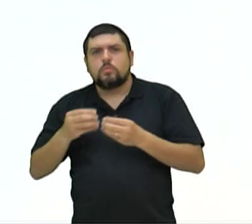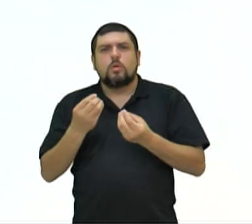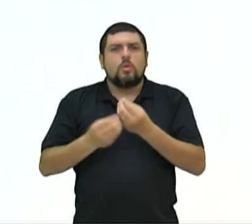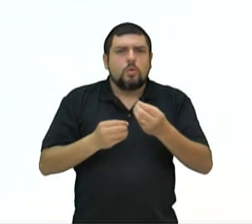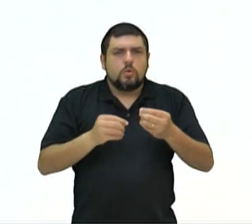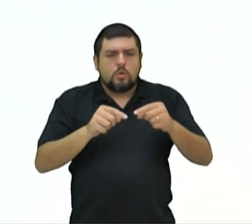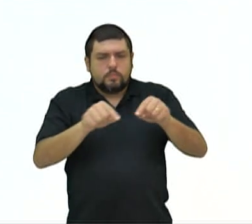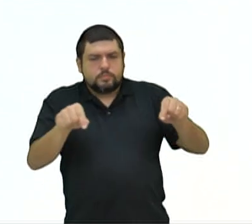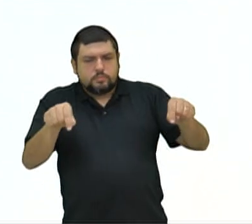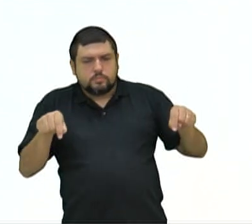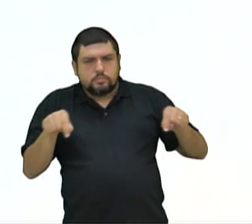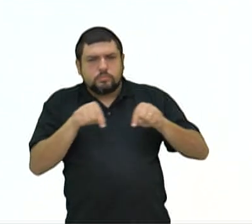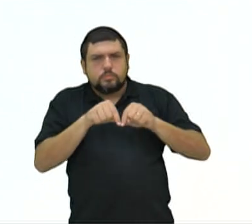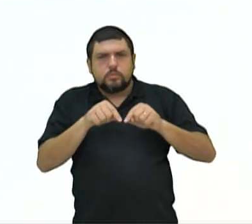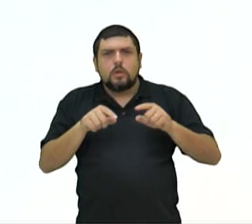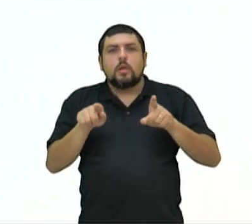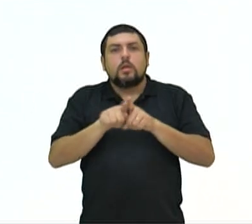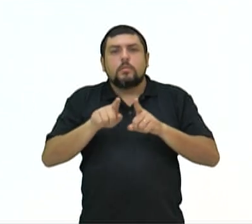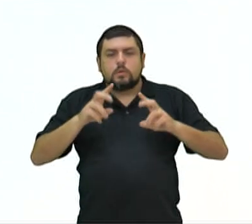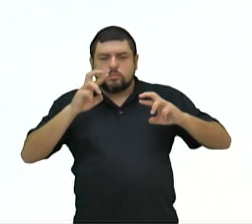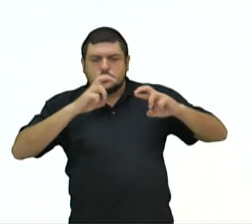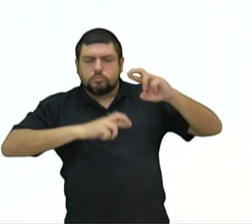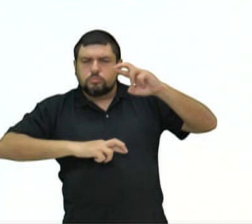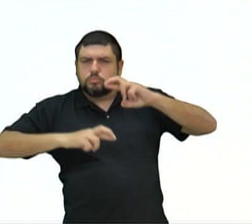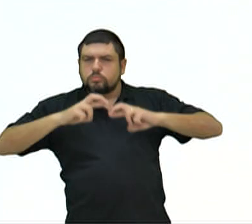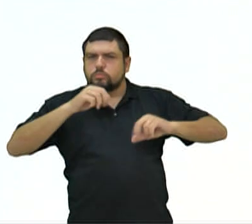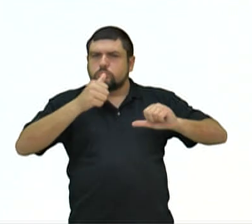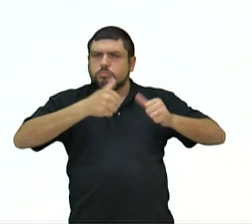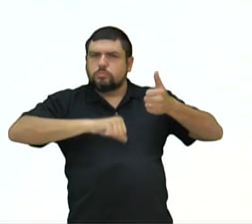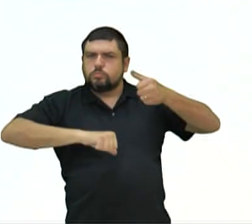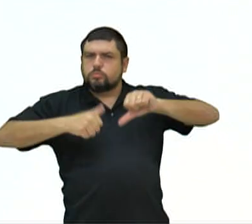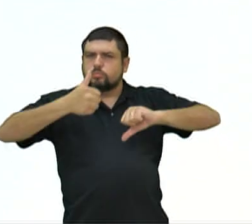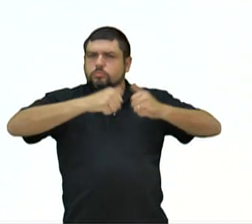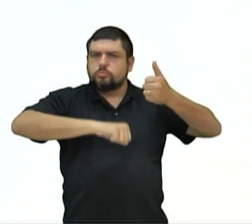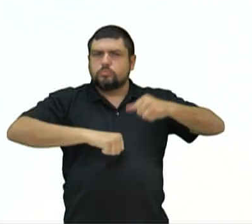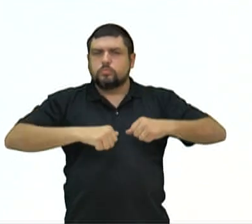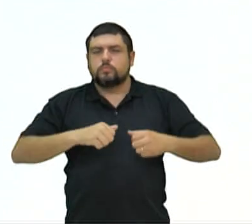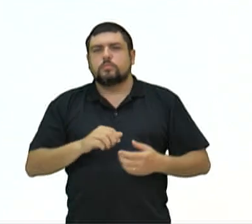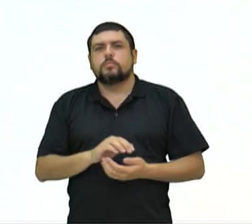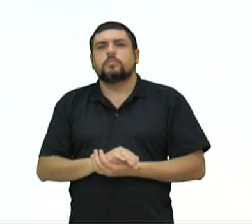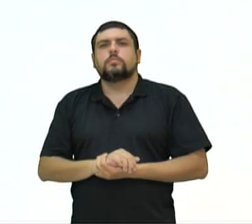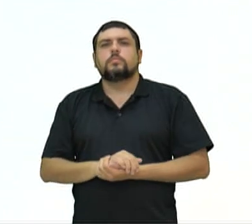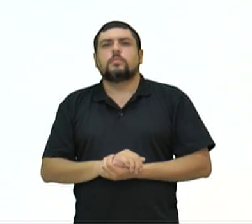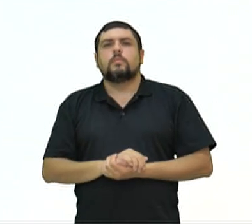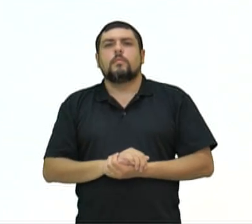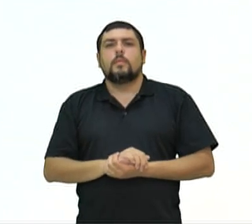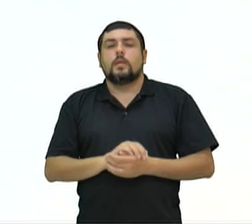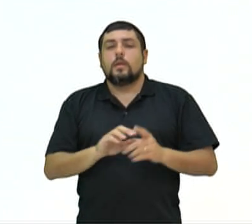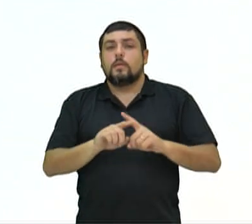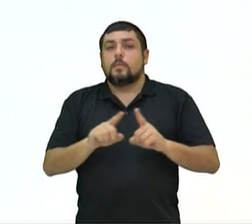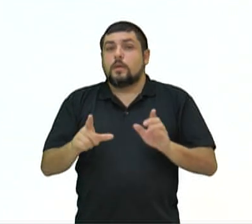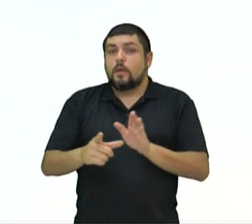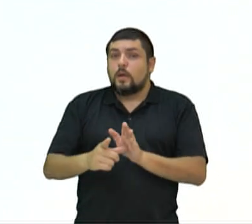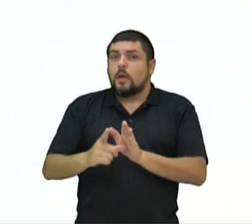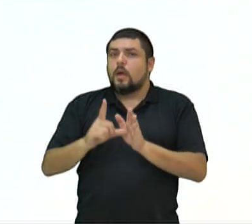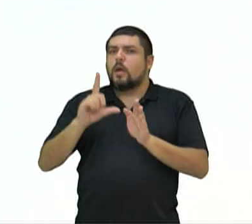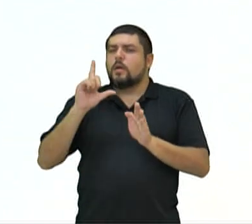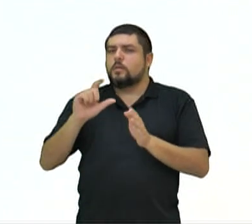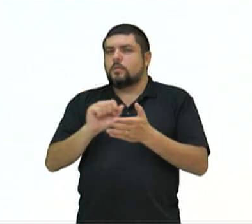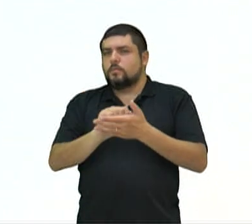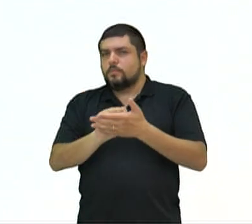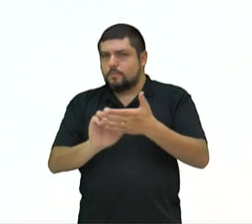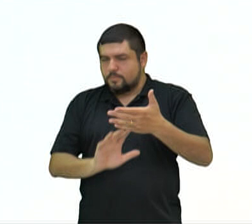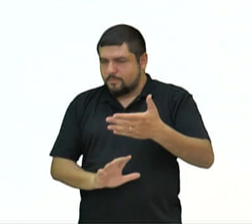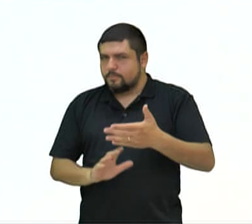como que é a avaliação e os movimentos. Mas antes disso, vamos começar com uma